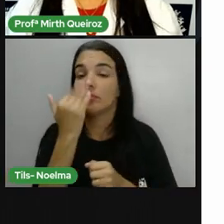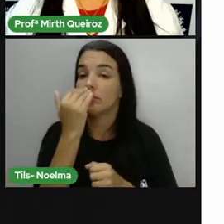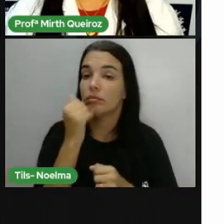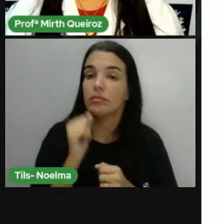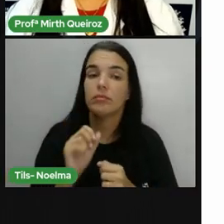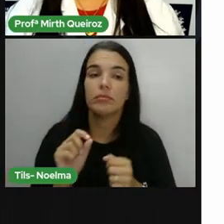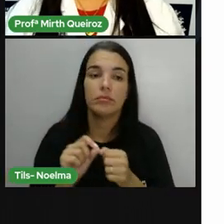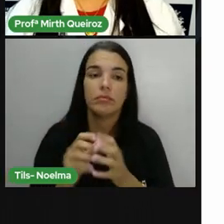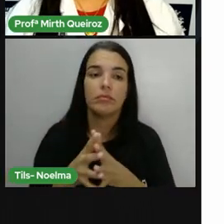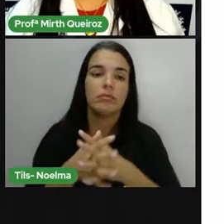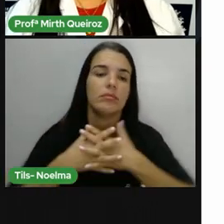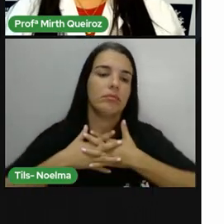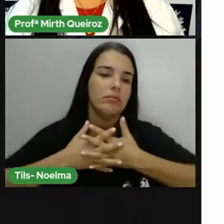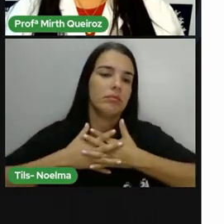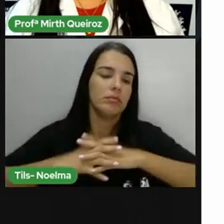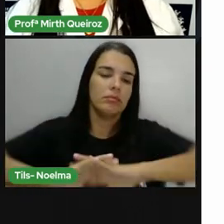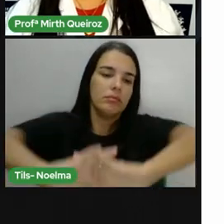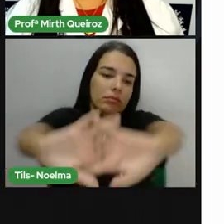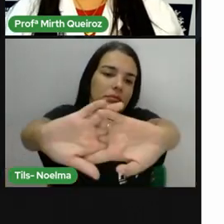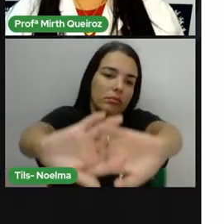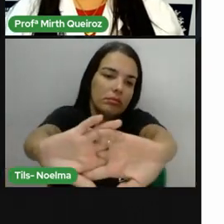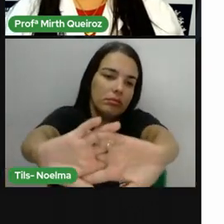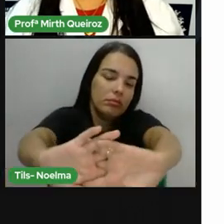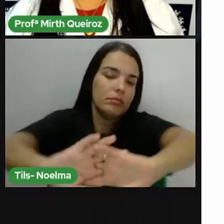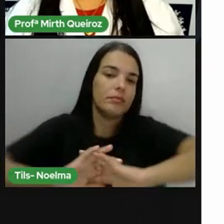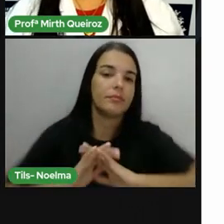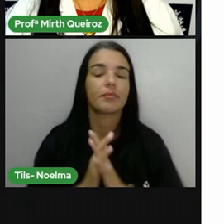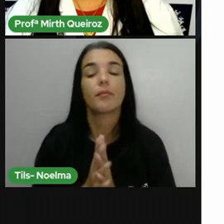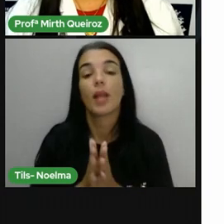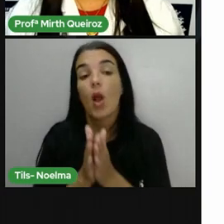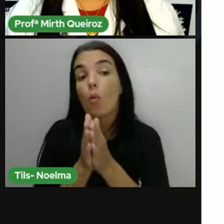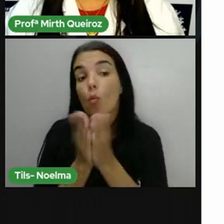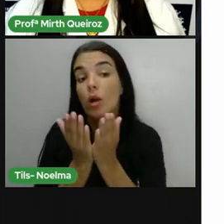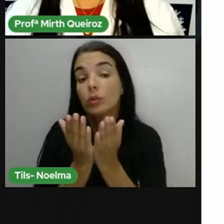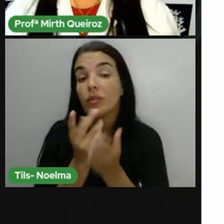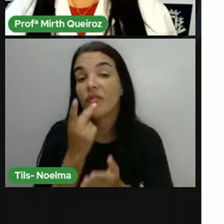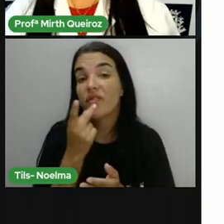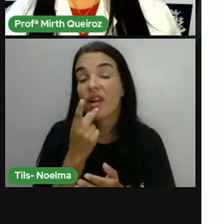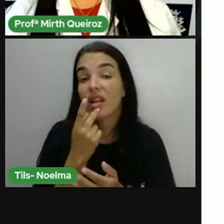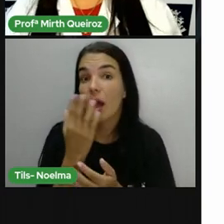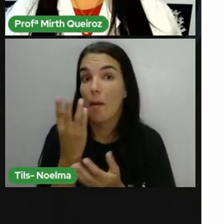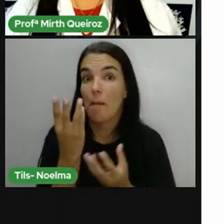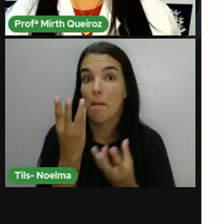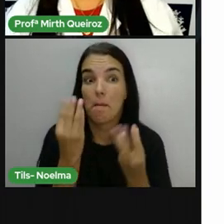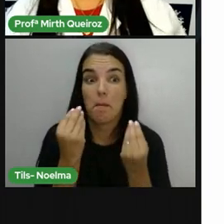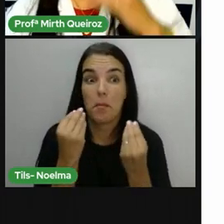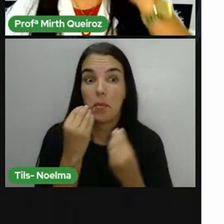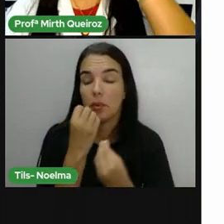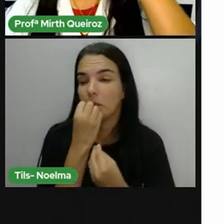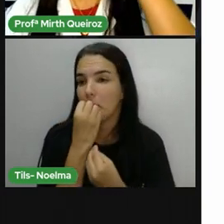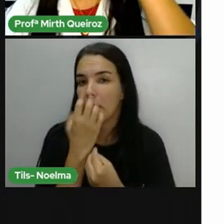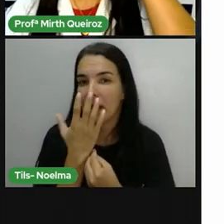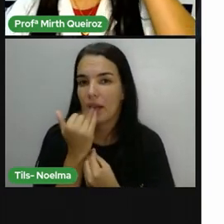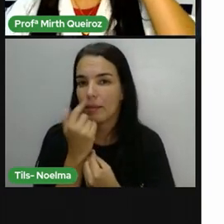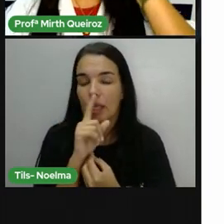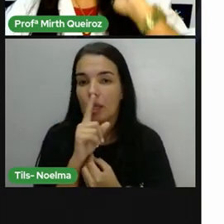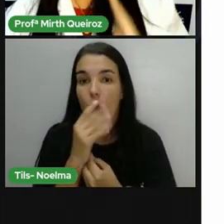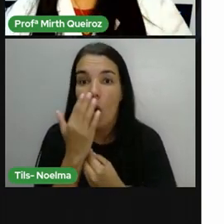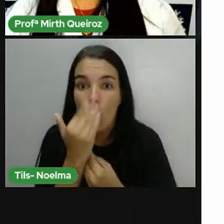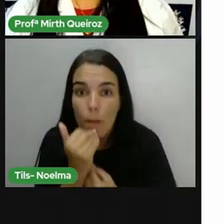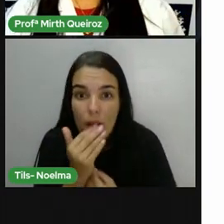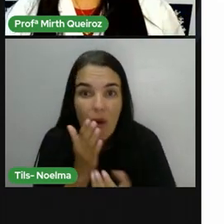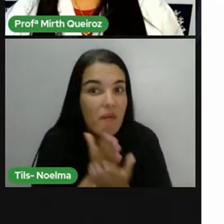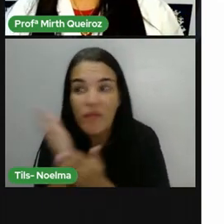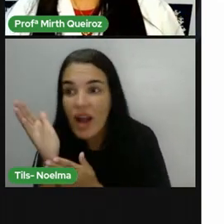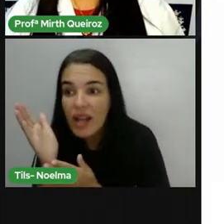também fazer os alongamentos, né? Quando a gente fala bem alimentado, não é você comer e já ir praticar atividade física, não.